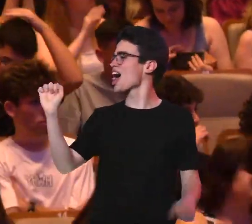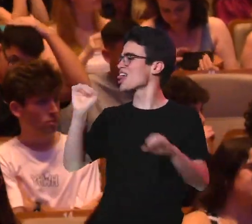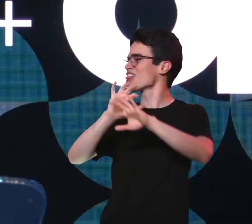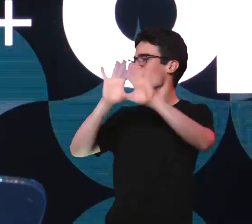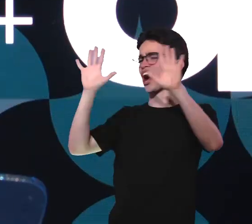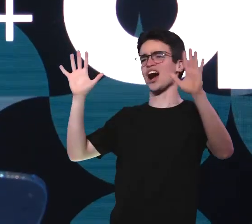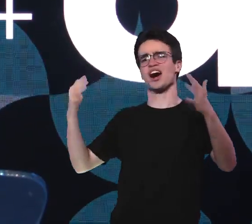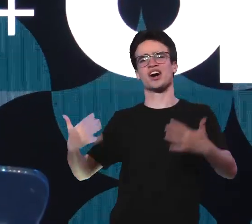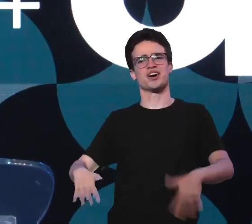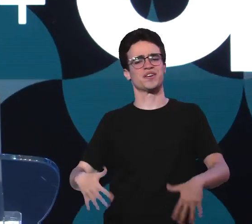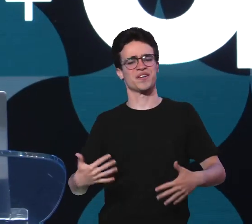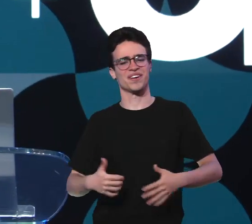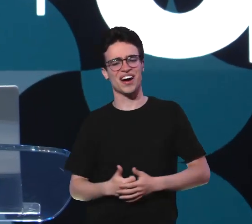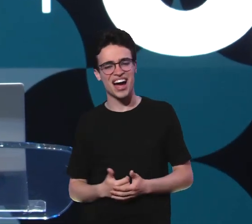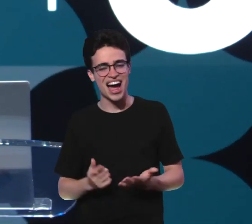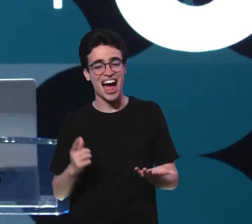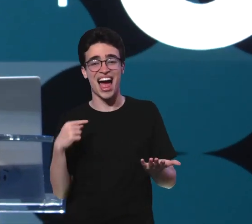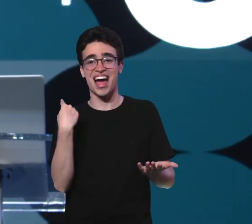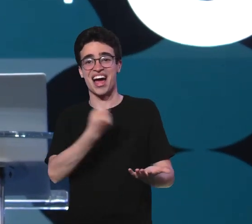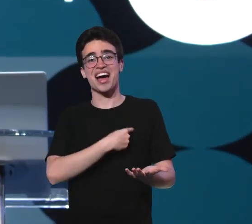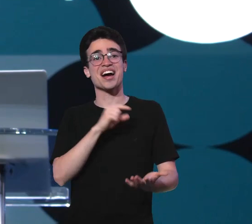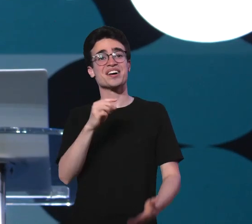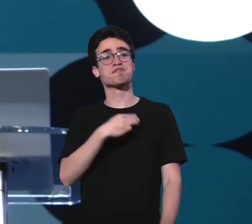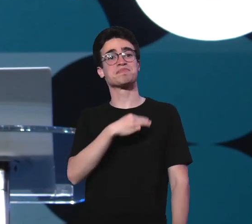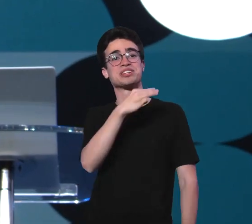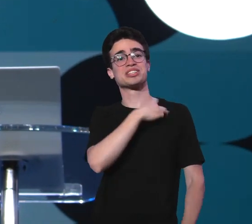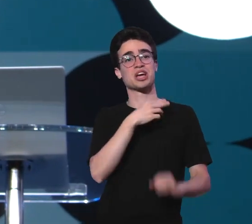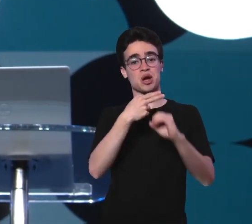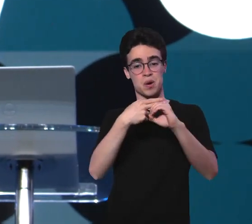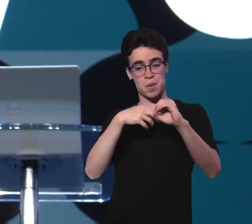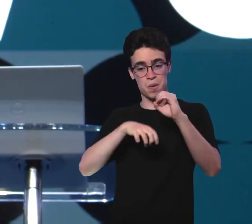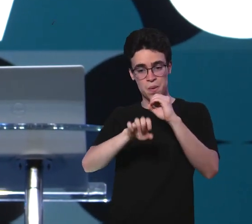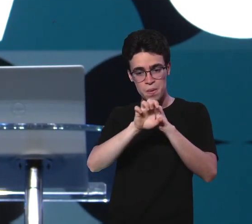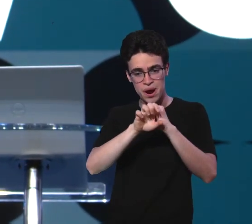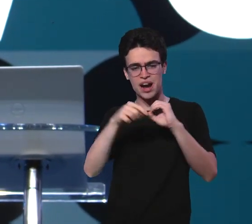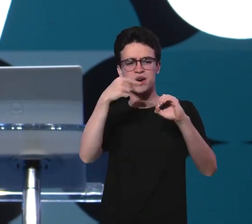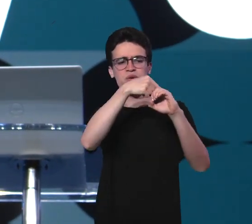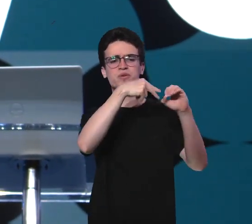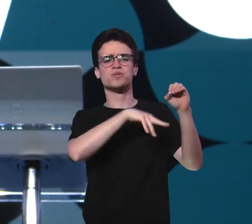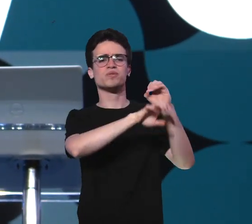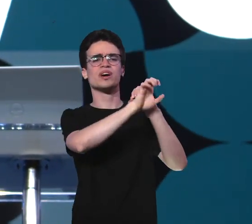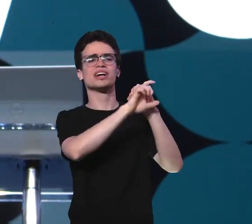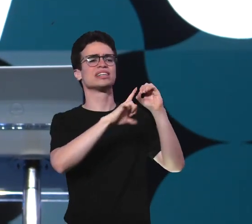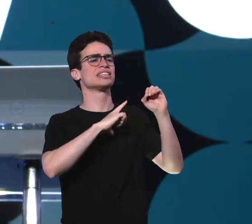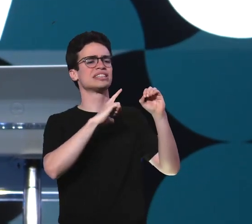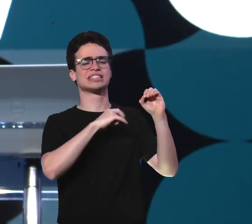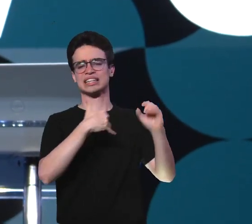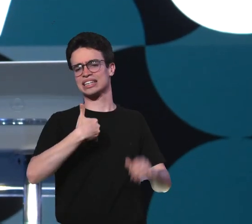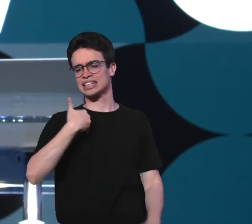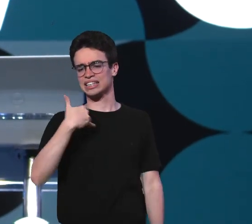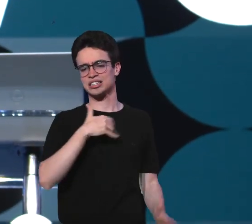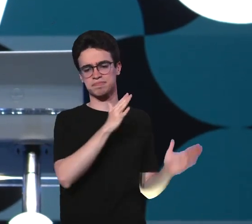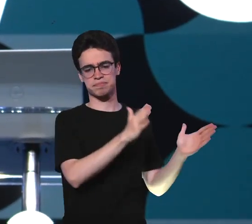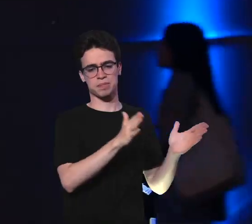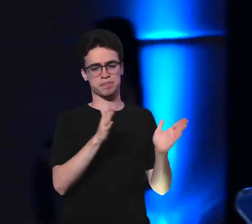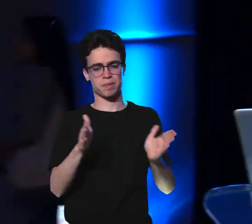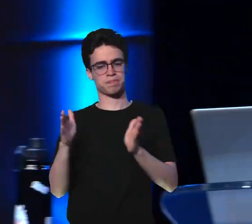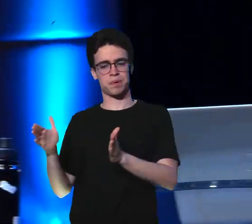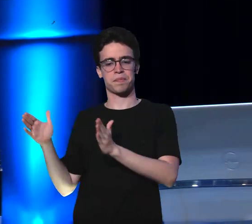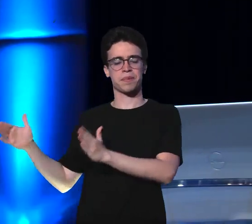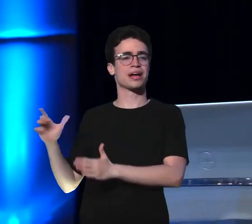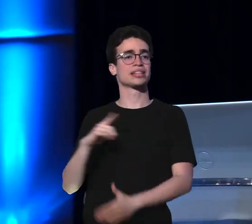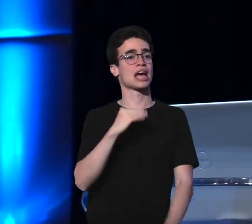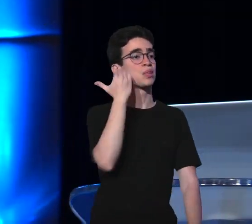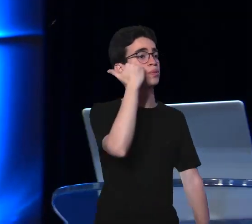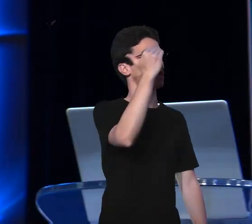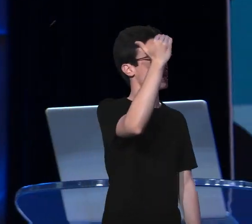glória! Nós somos o Ministério One, e o One tem várias faixas etárias que começam ali nos adolescentes e